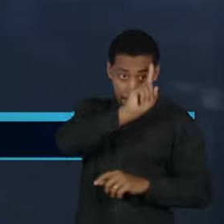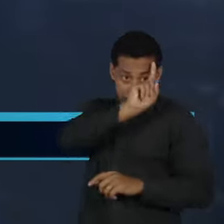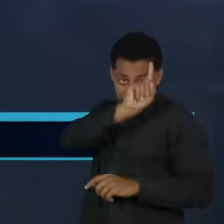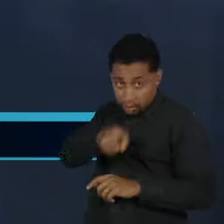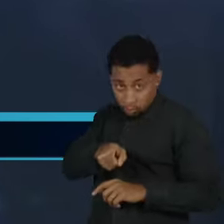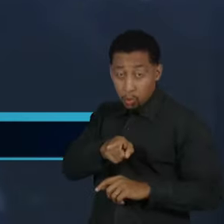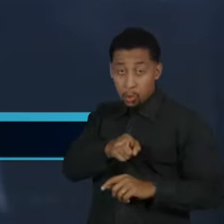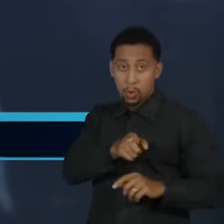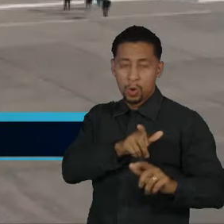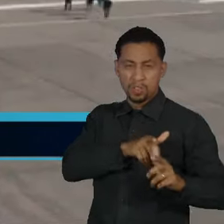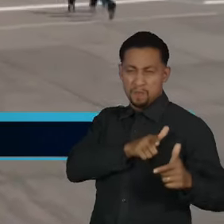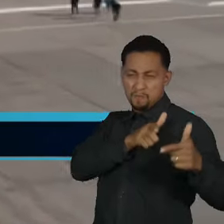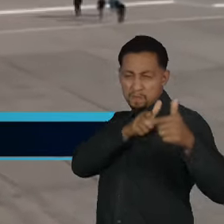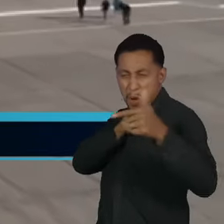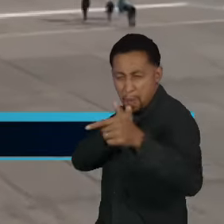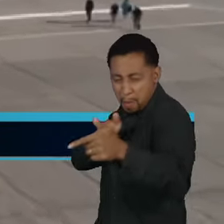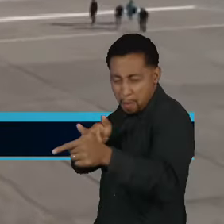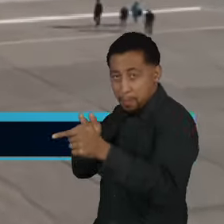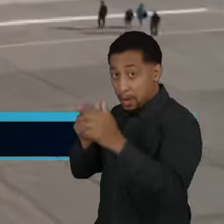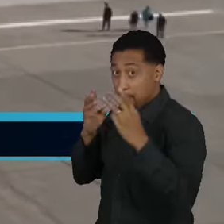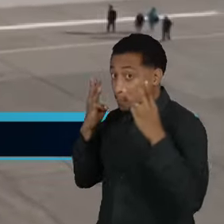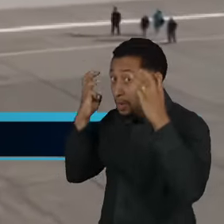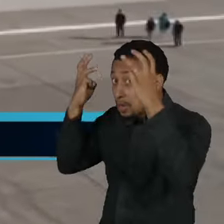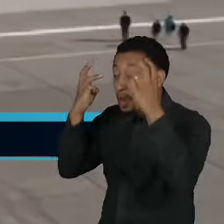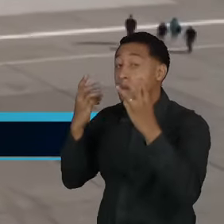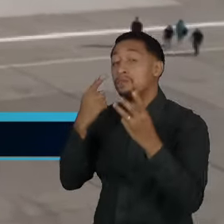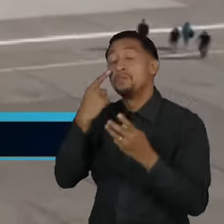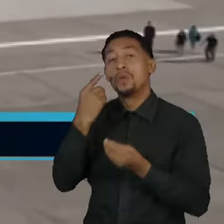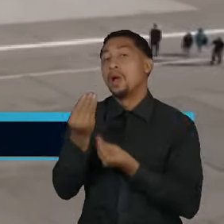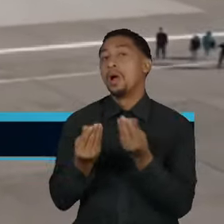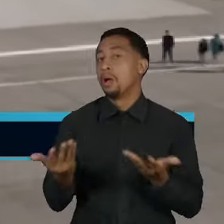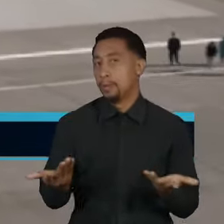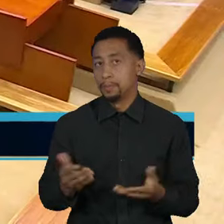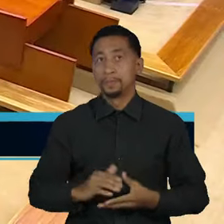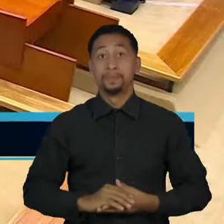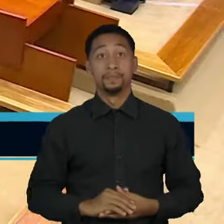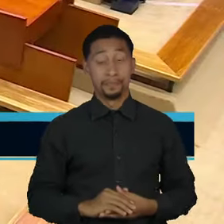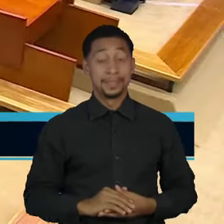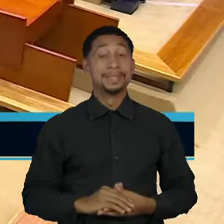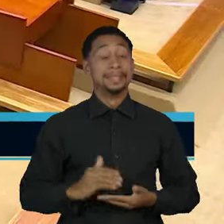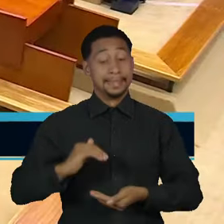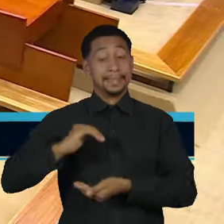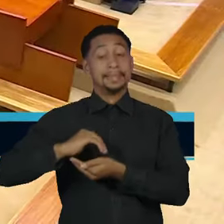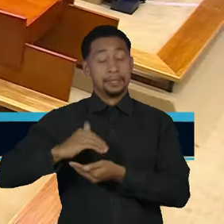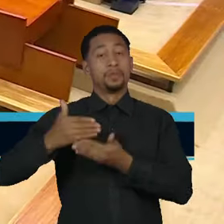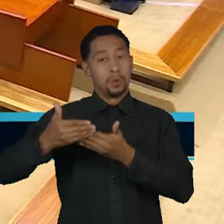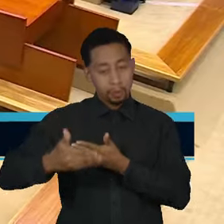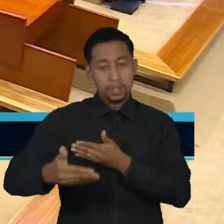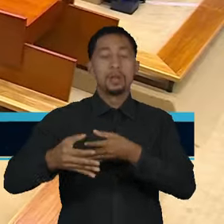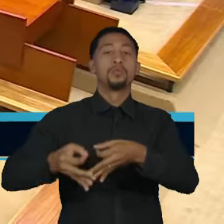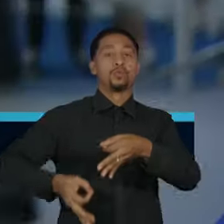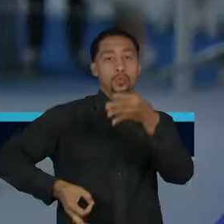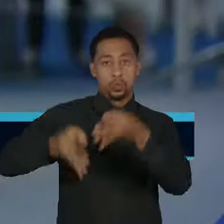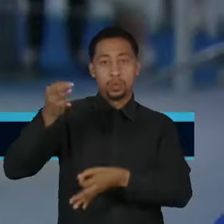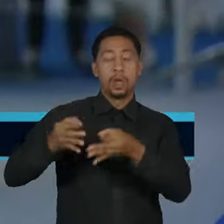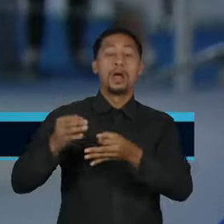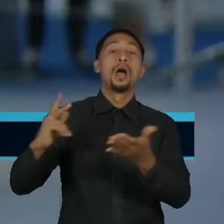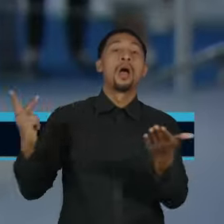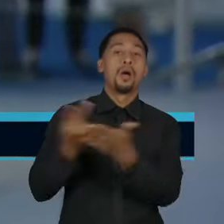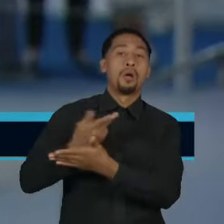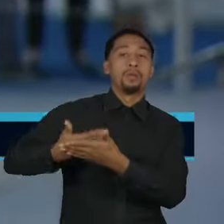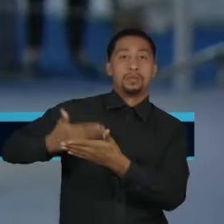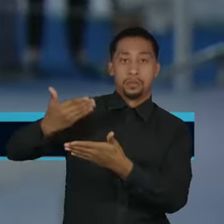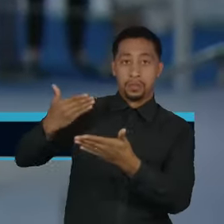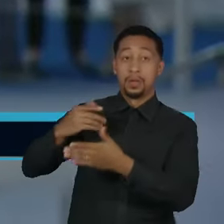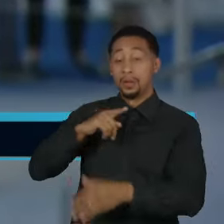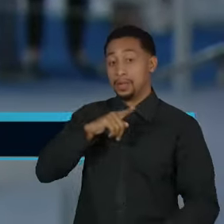vereadora Marielle Franco. O plenário virtual do STF começa a julgar o habeas corpus ajuizado pelo senador